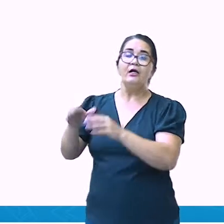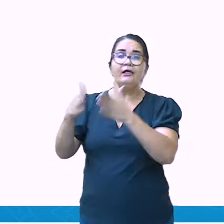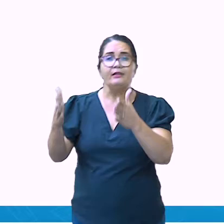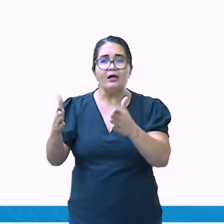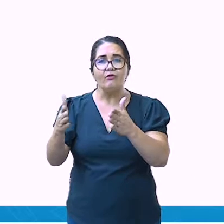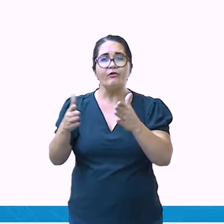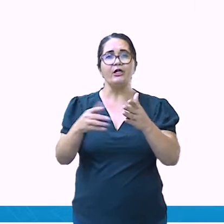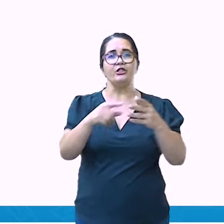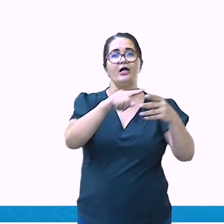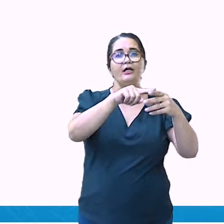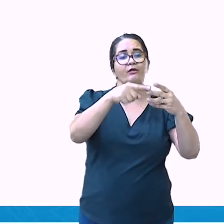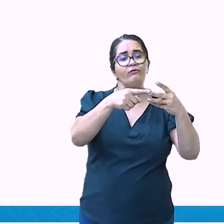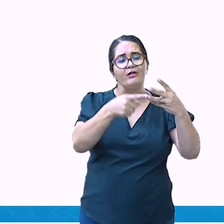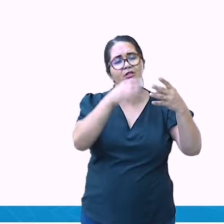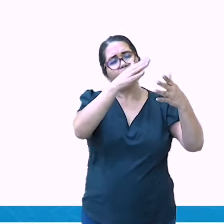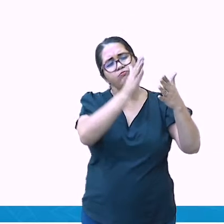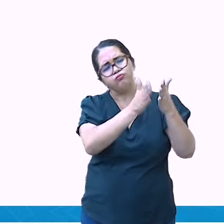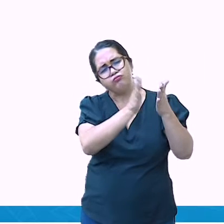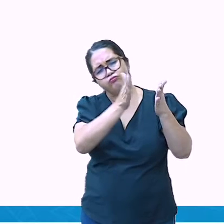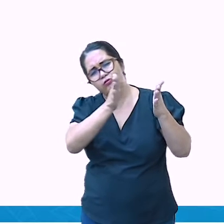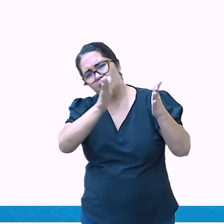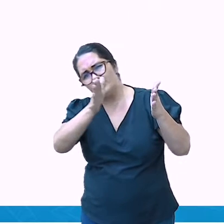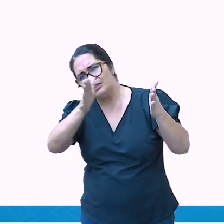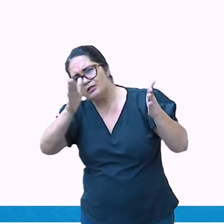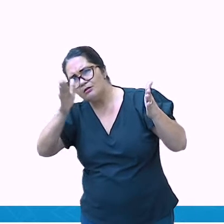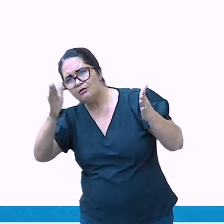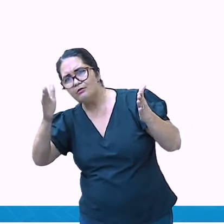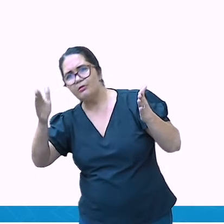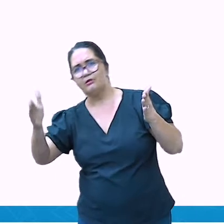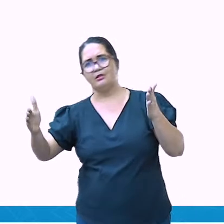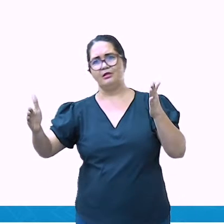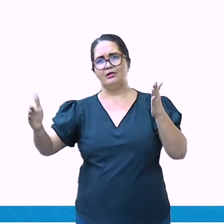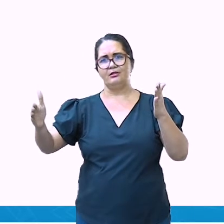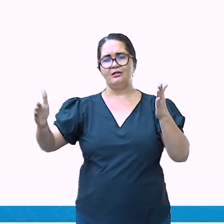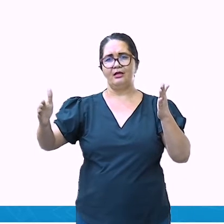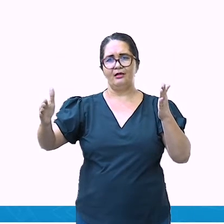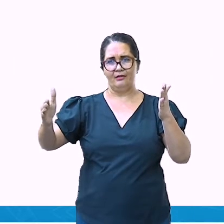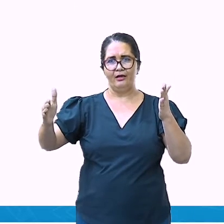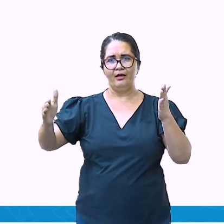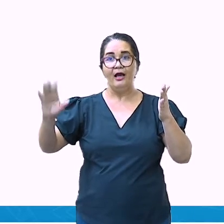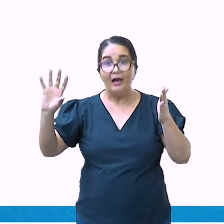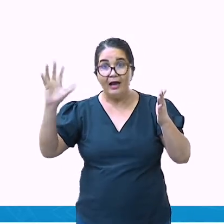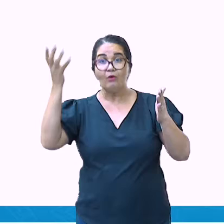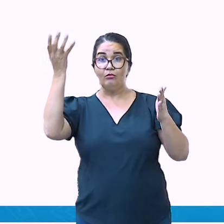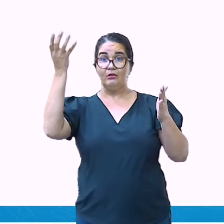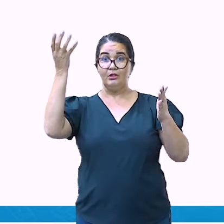fez com que houvesse todo esse descobrimento para dentro do nosso país.